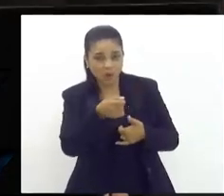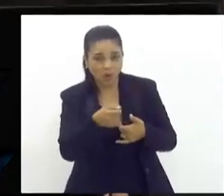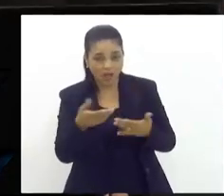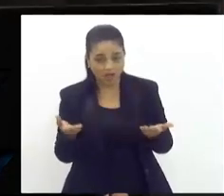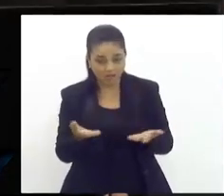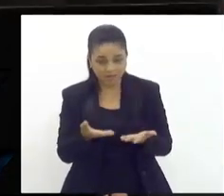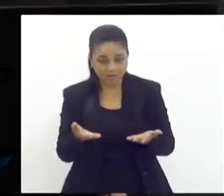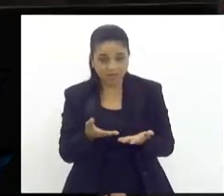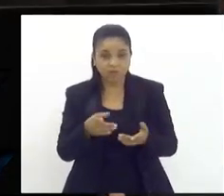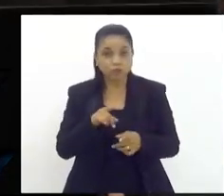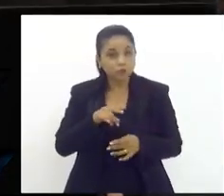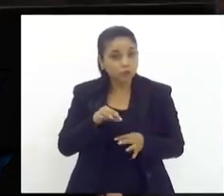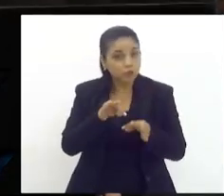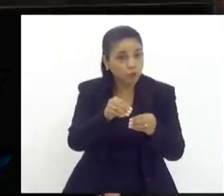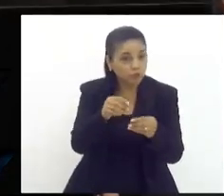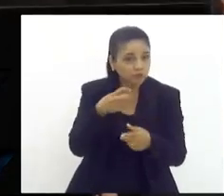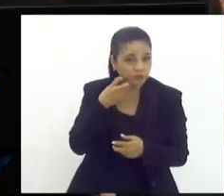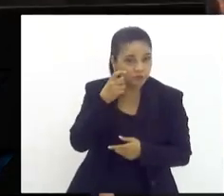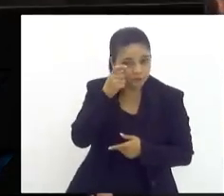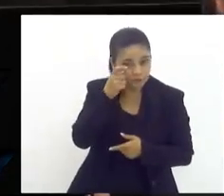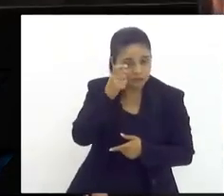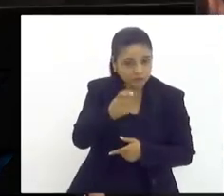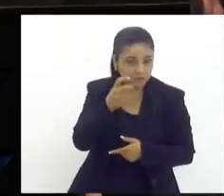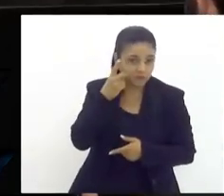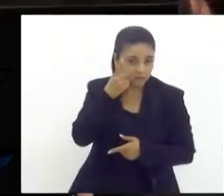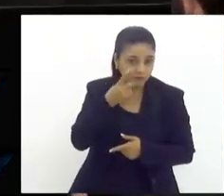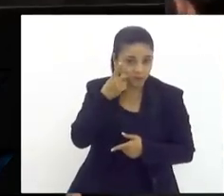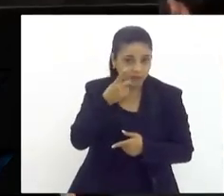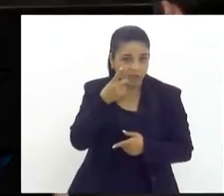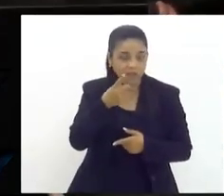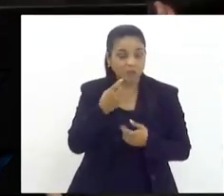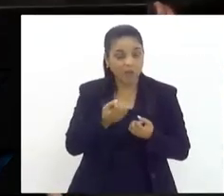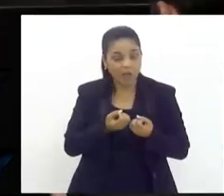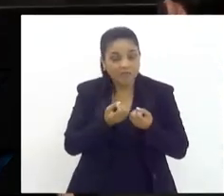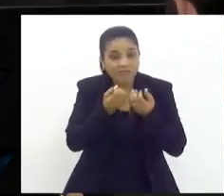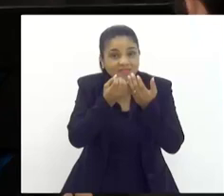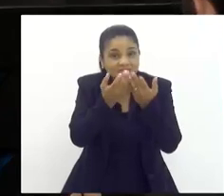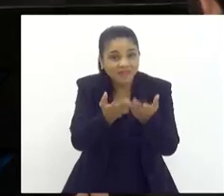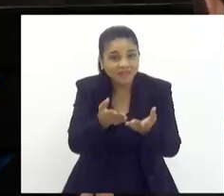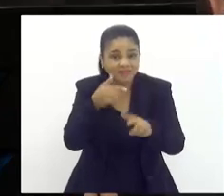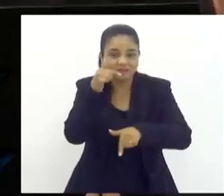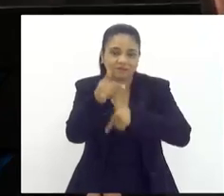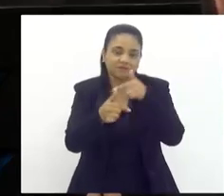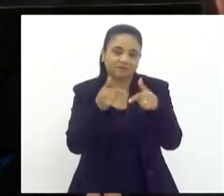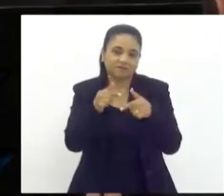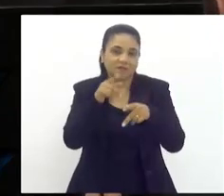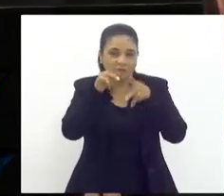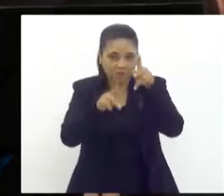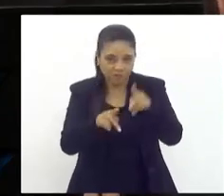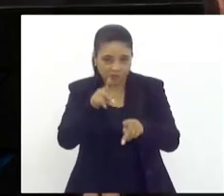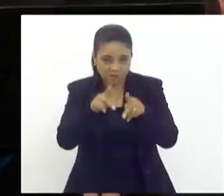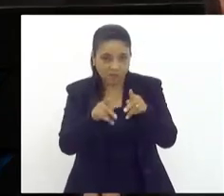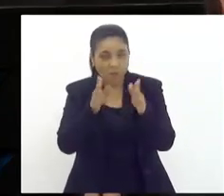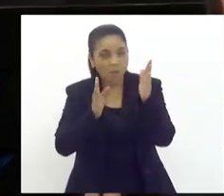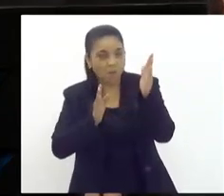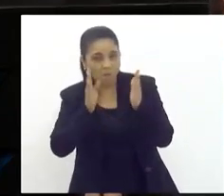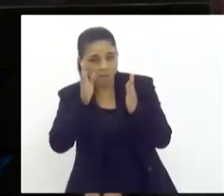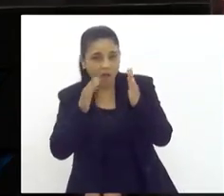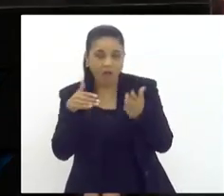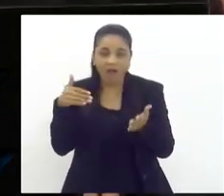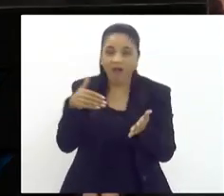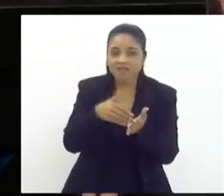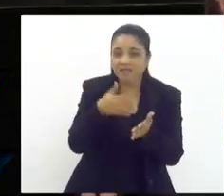todos os deputados fiquem atento a isso a instalação a entrega desse serviço é toda população deu prazo de até